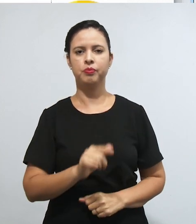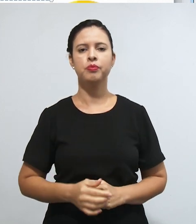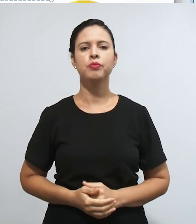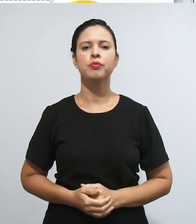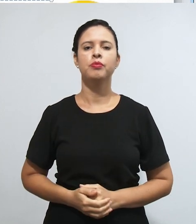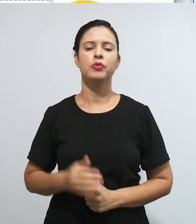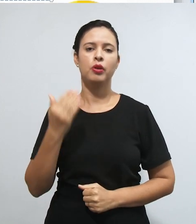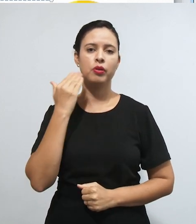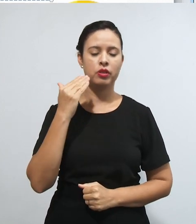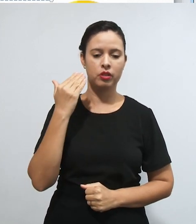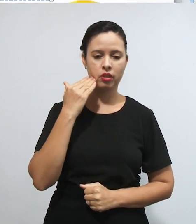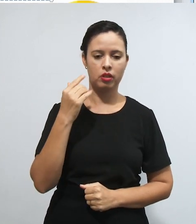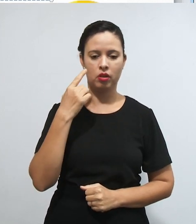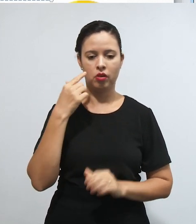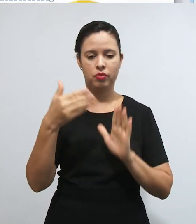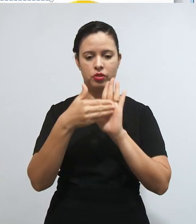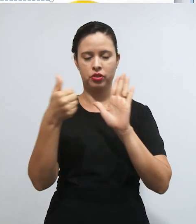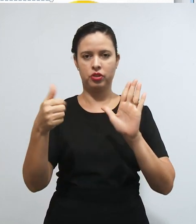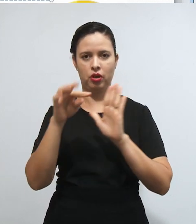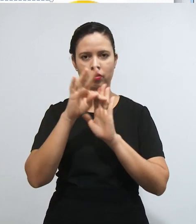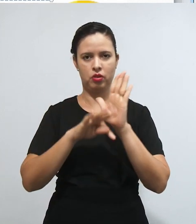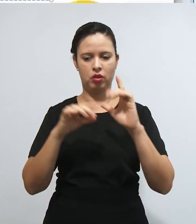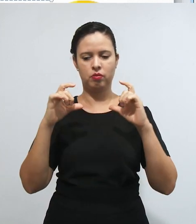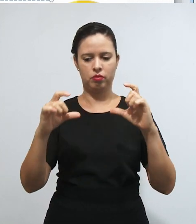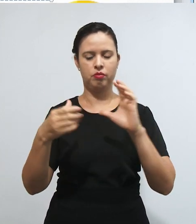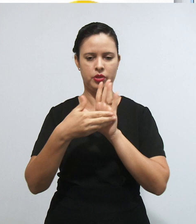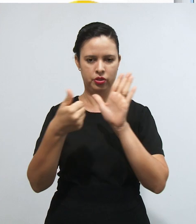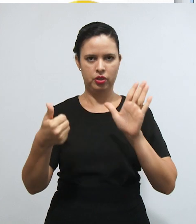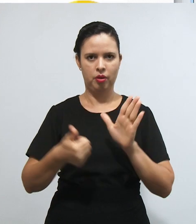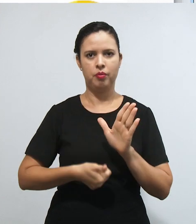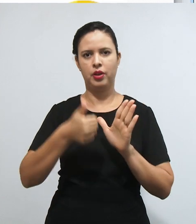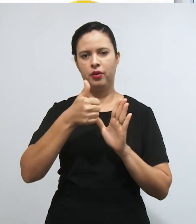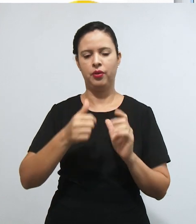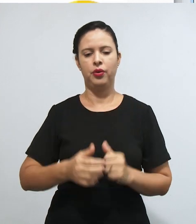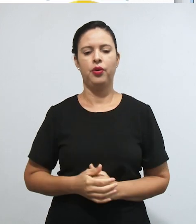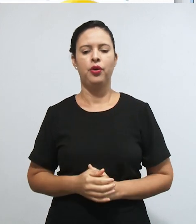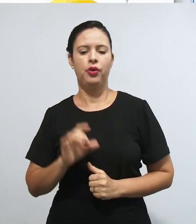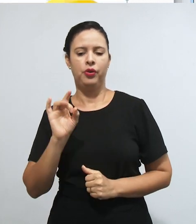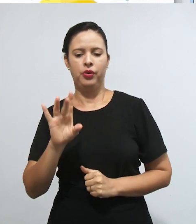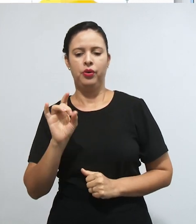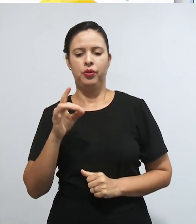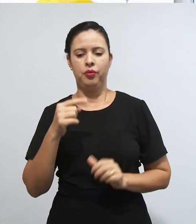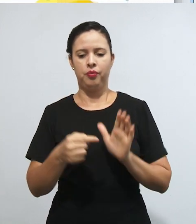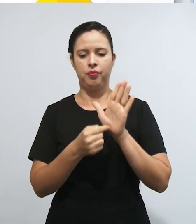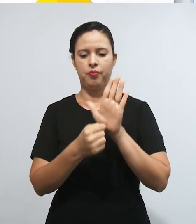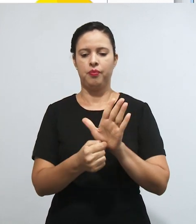entenderem aqui. Eu vou tirar esse segundo texto, vou deixar assim.